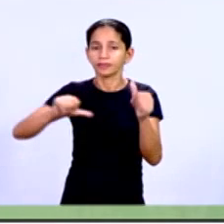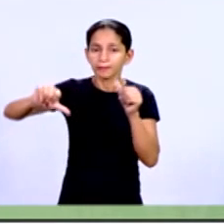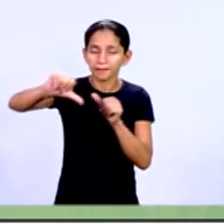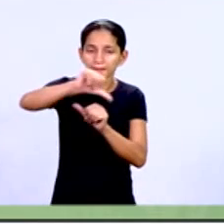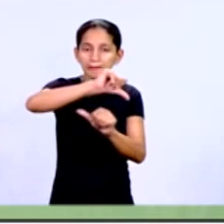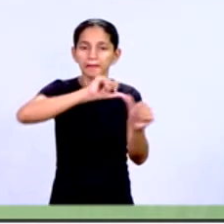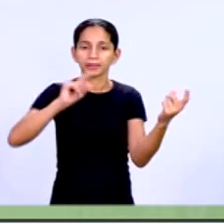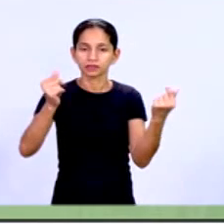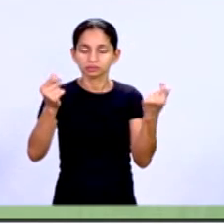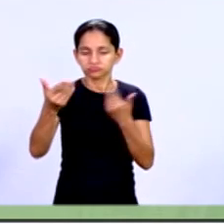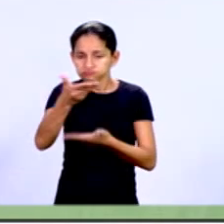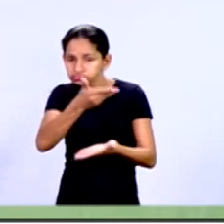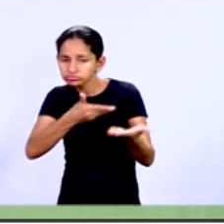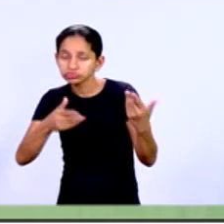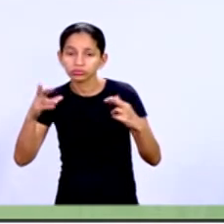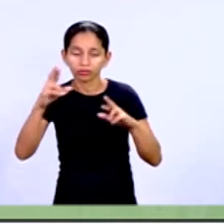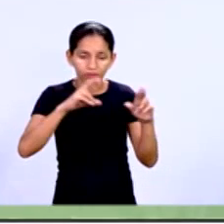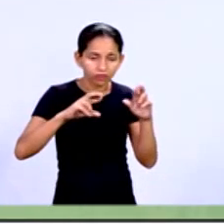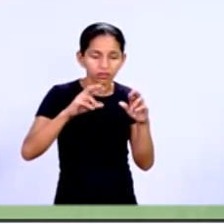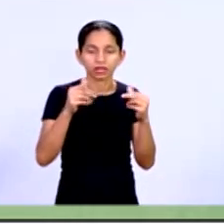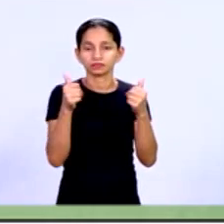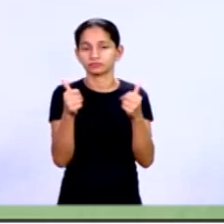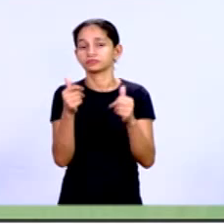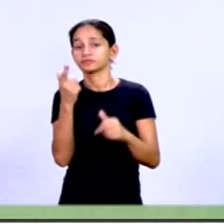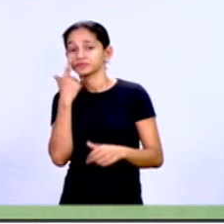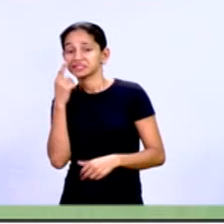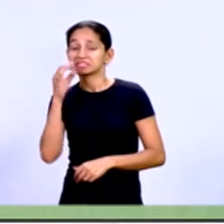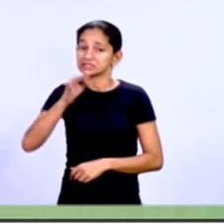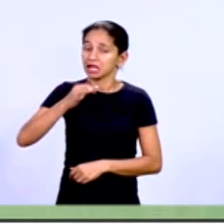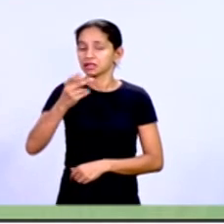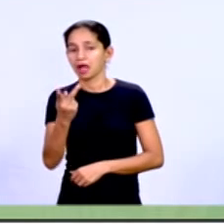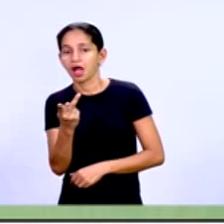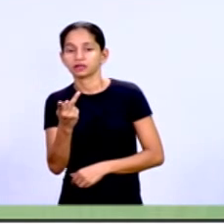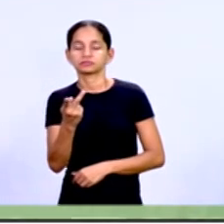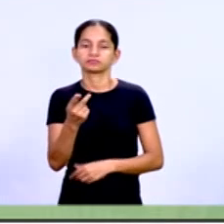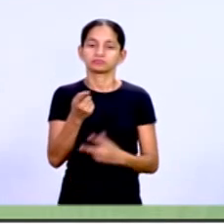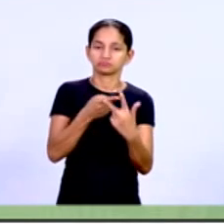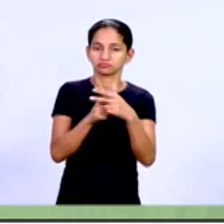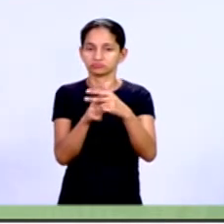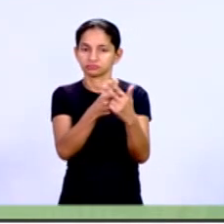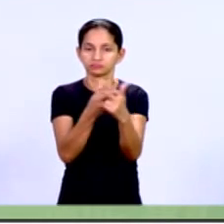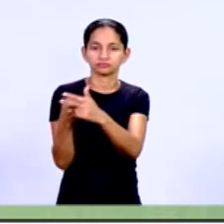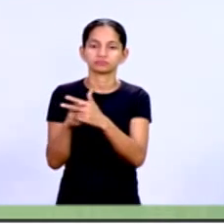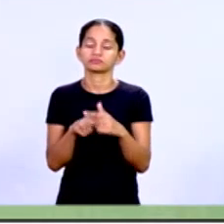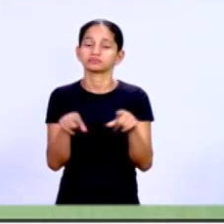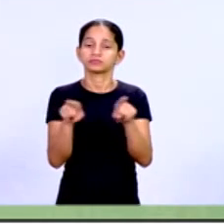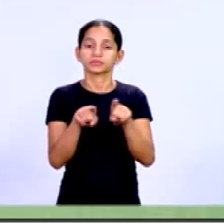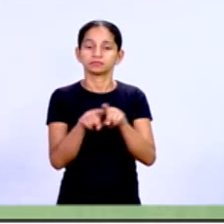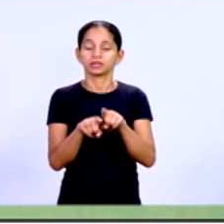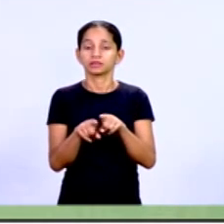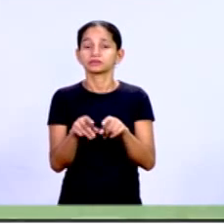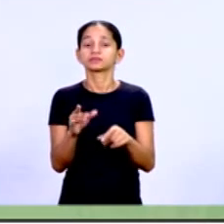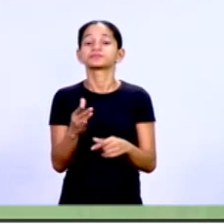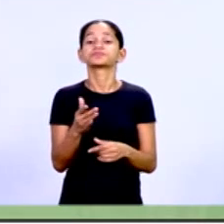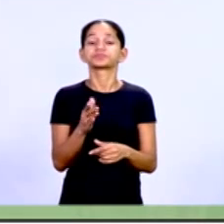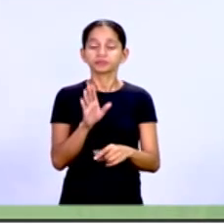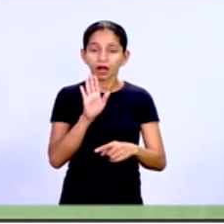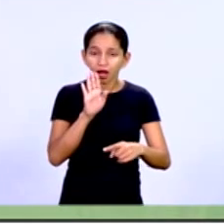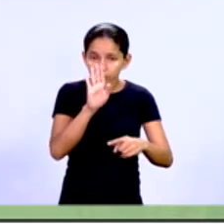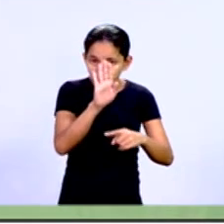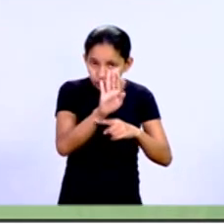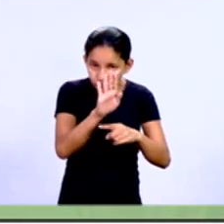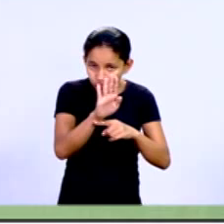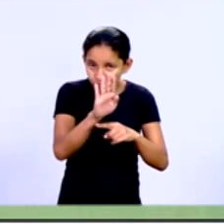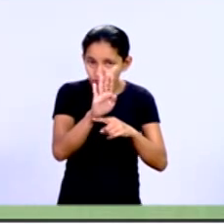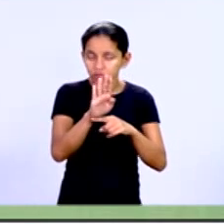regular os mercados, inclusive os bolsas de balcão, proteger os titulares de